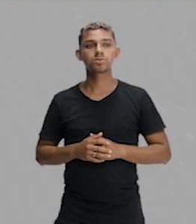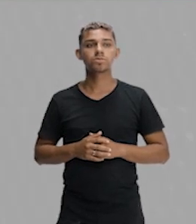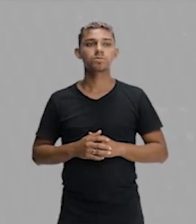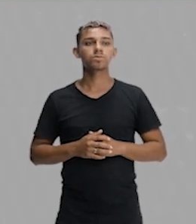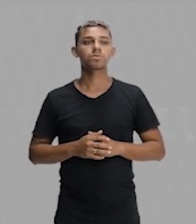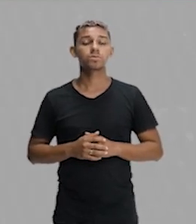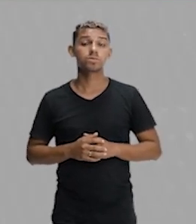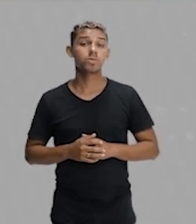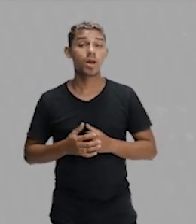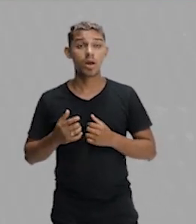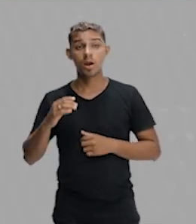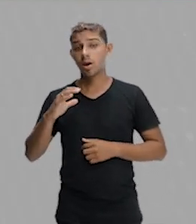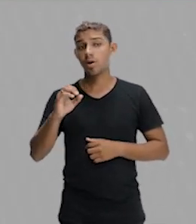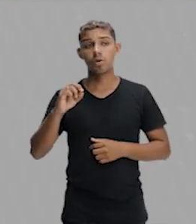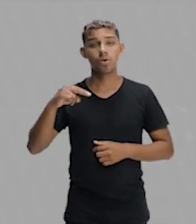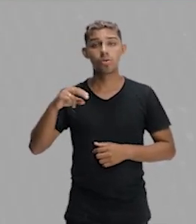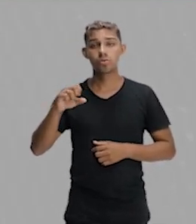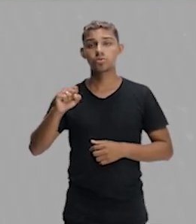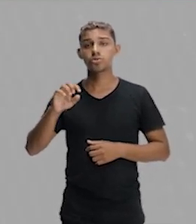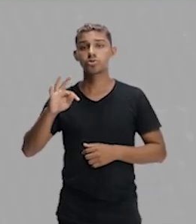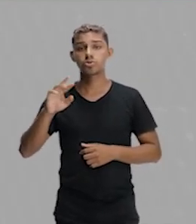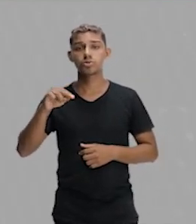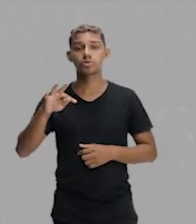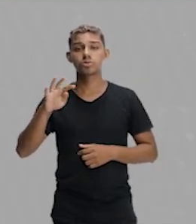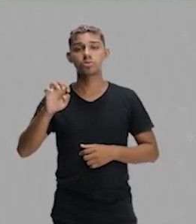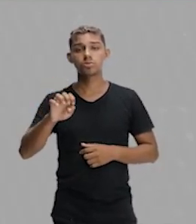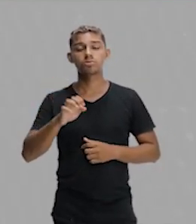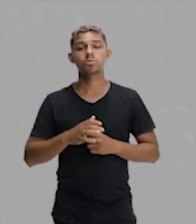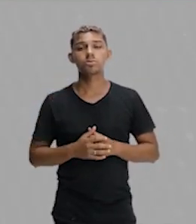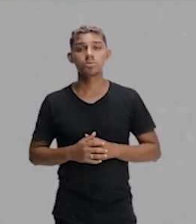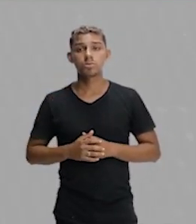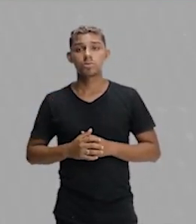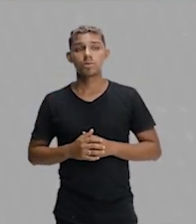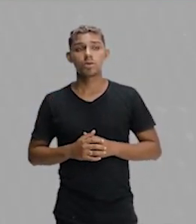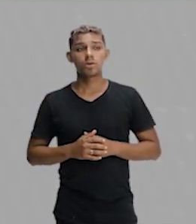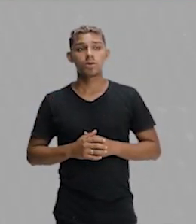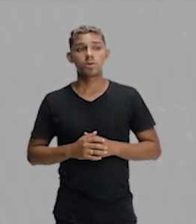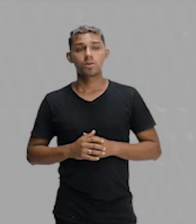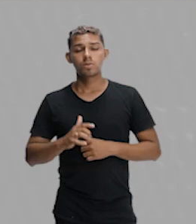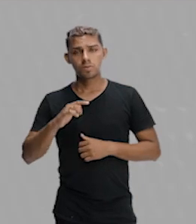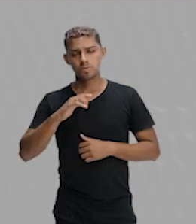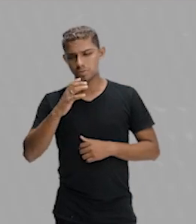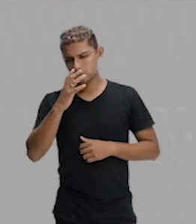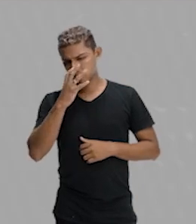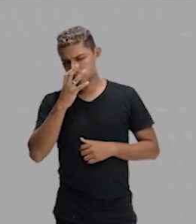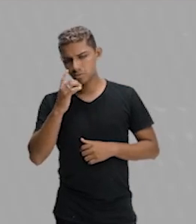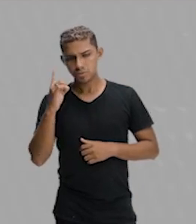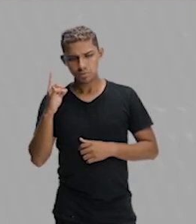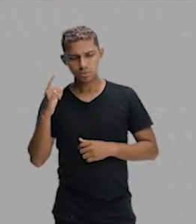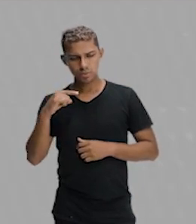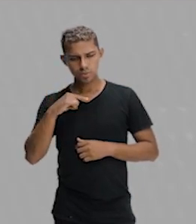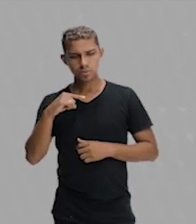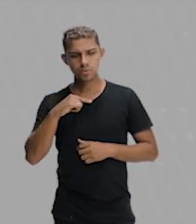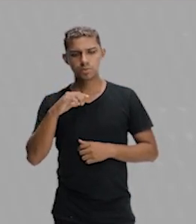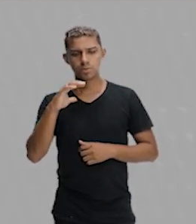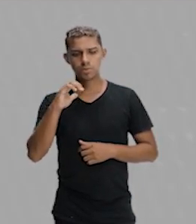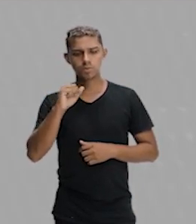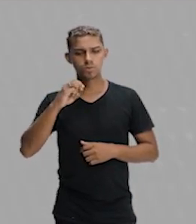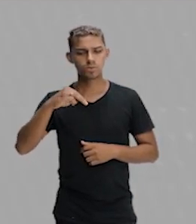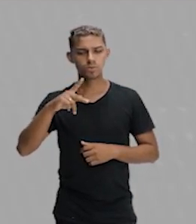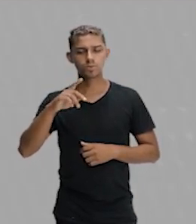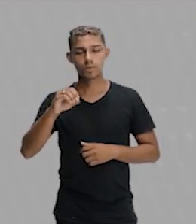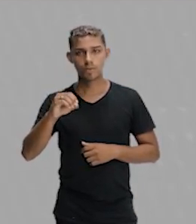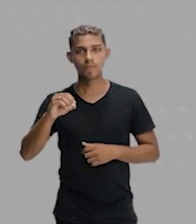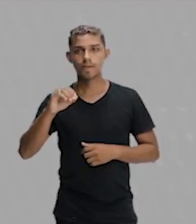é constante, ou seja, em qualquer ponto entre as placas nós podemos observar esse campo elétrico